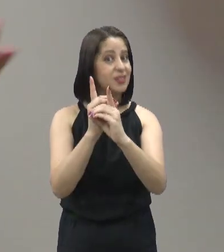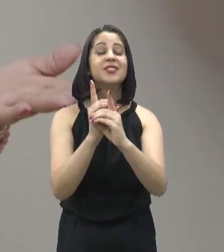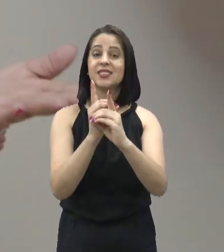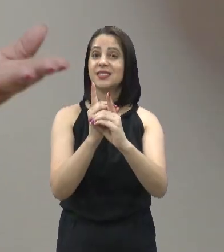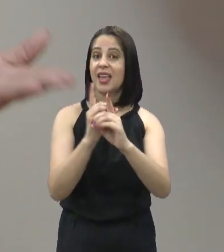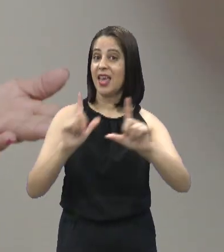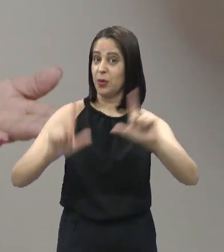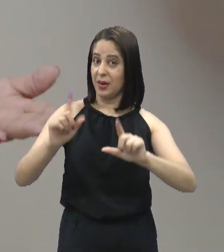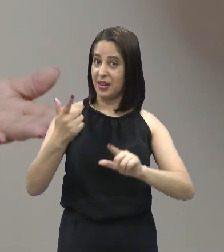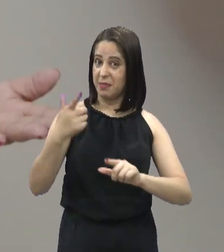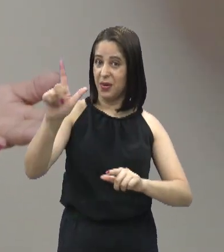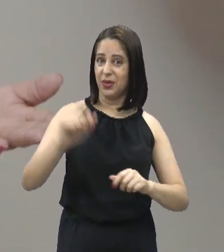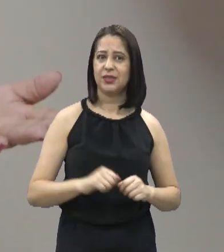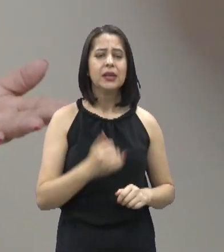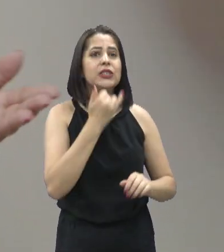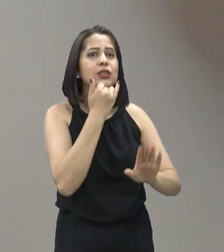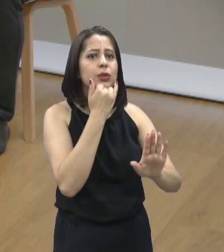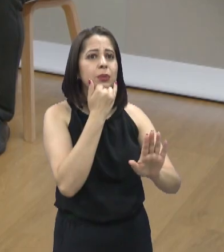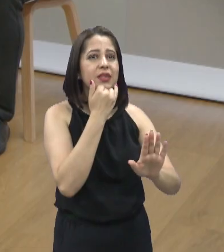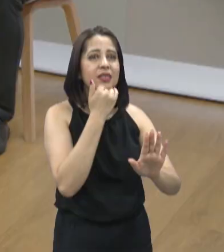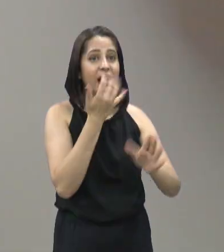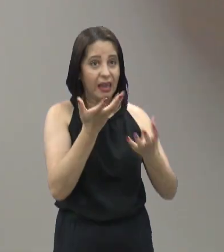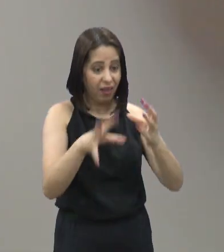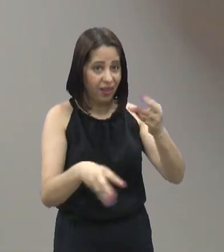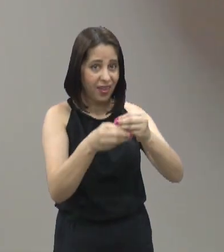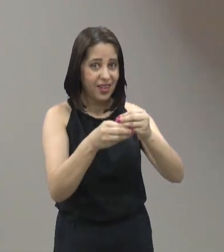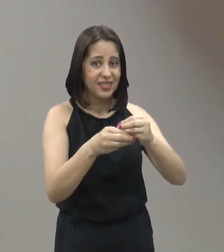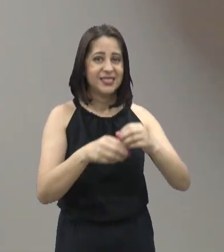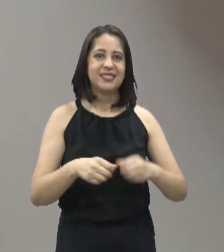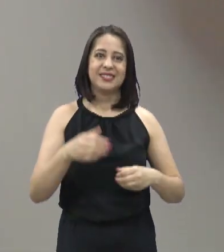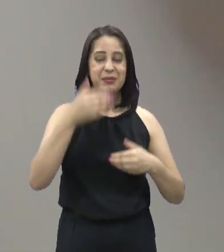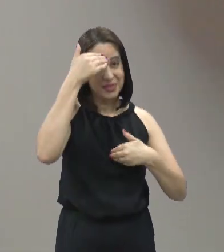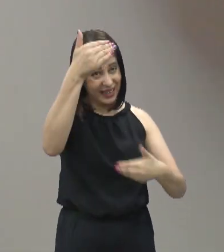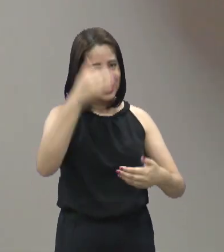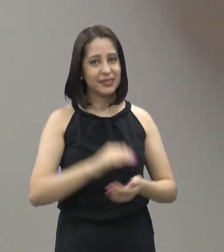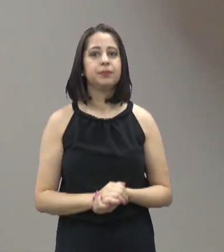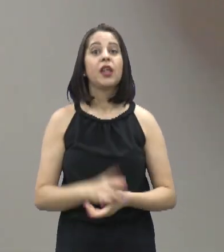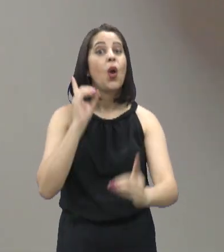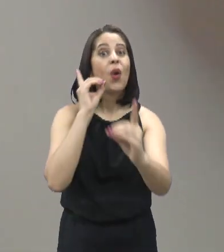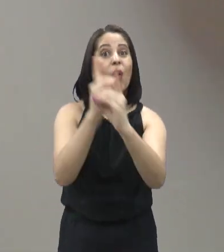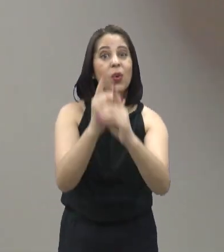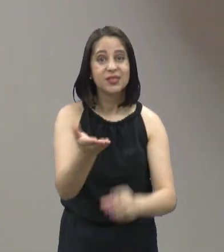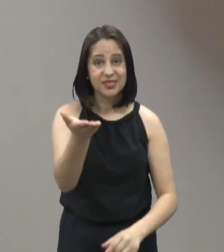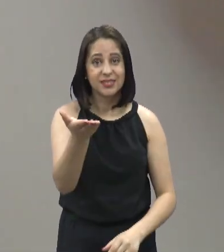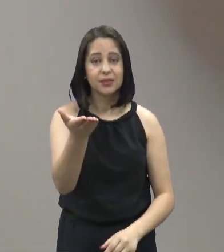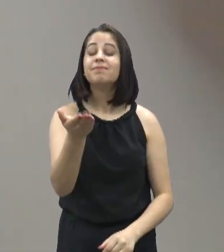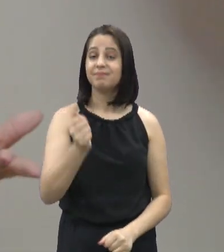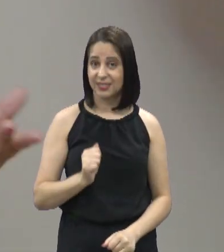programa. Doutor, desculpa, o senhor ia falar alguma coisa? Muito obrigada. Eu encontro você no próximo